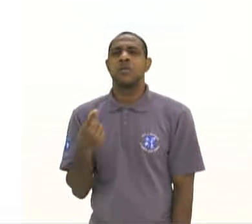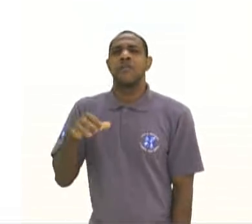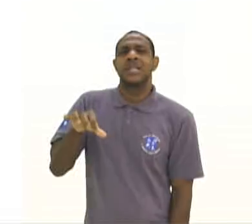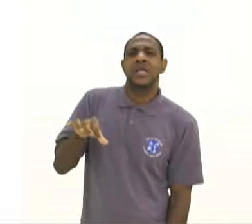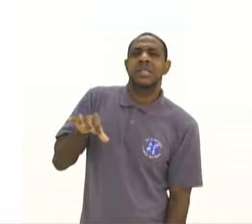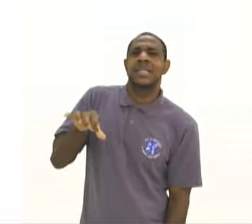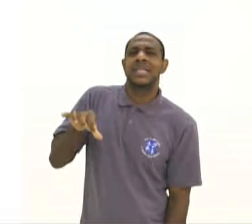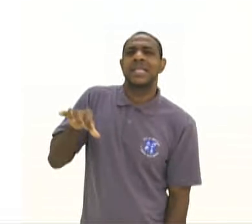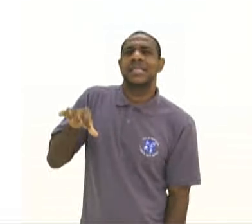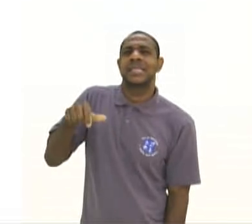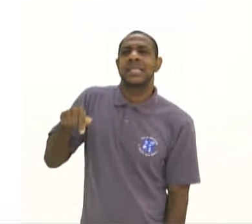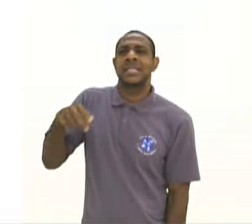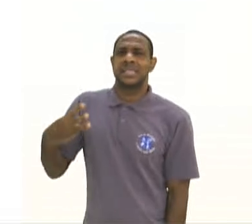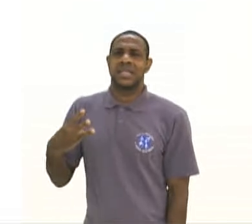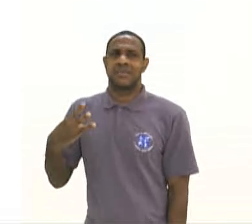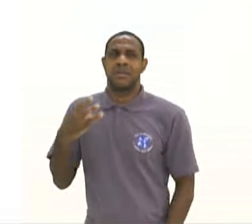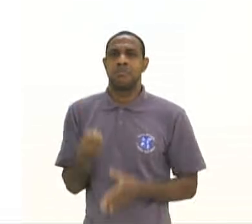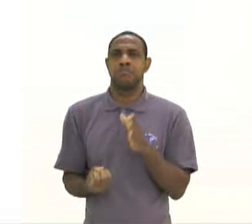1973.